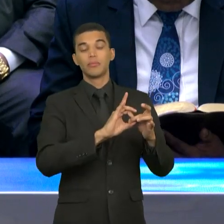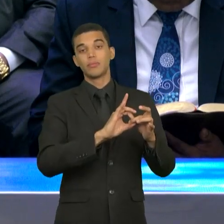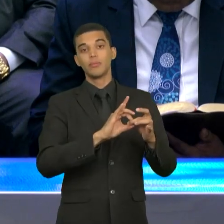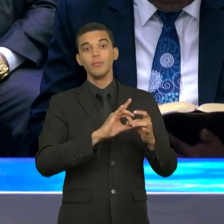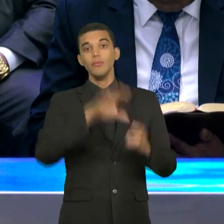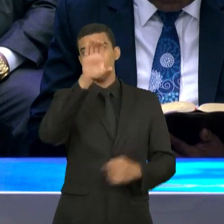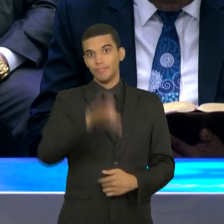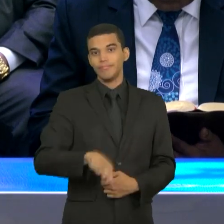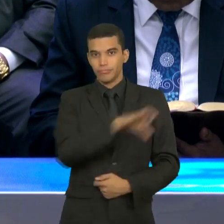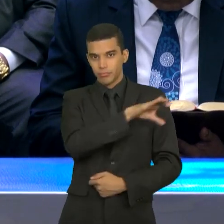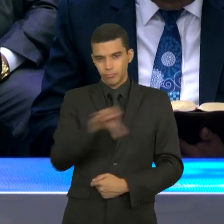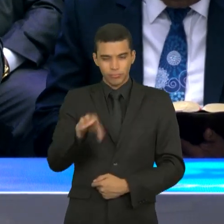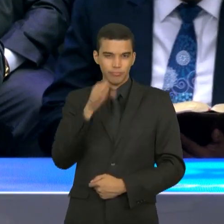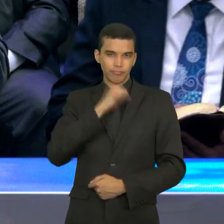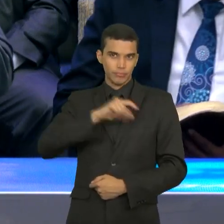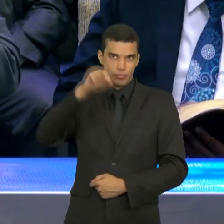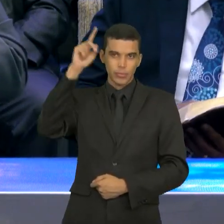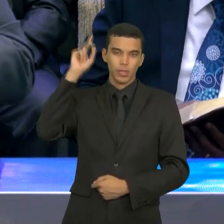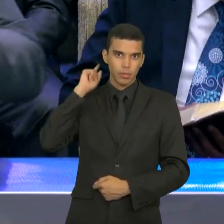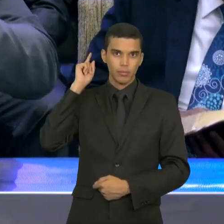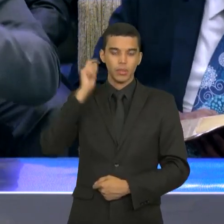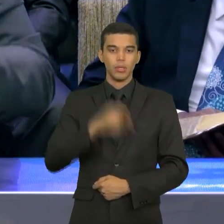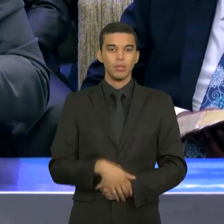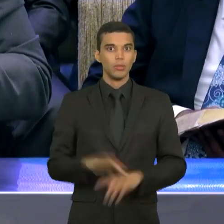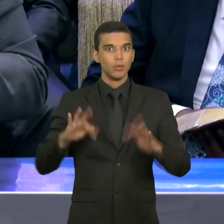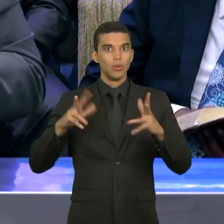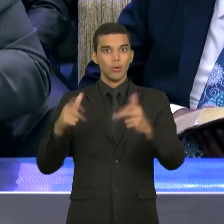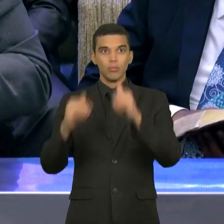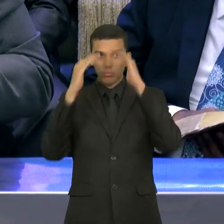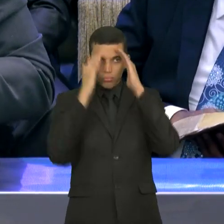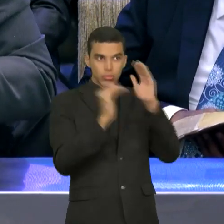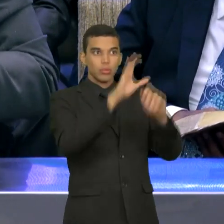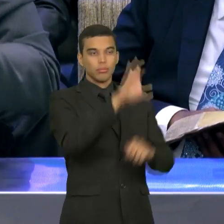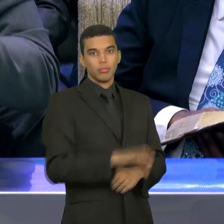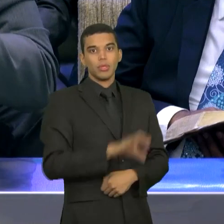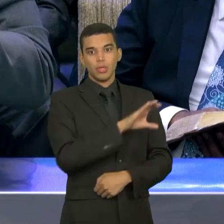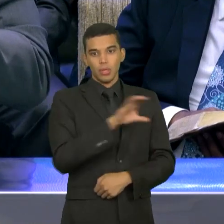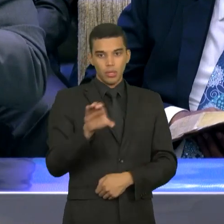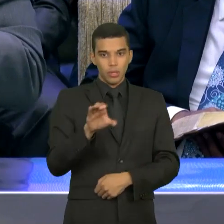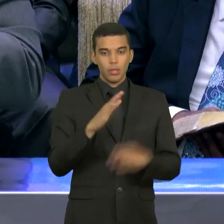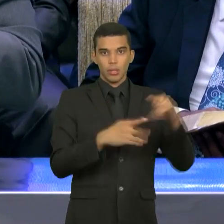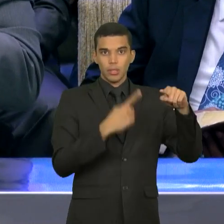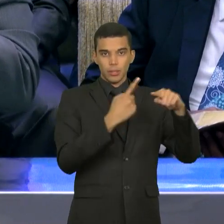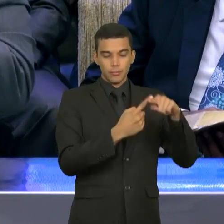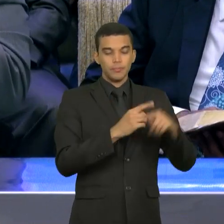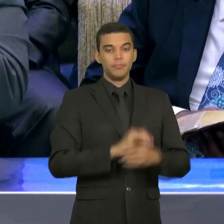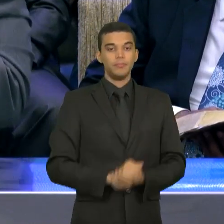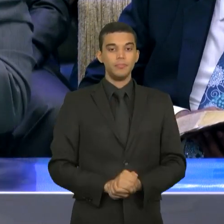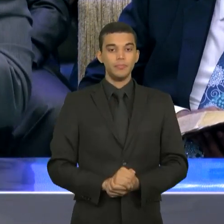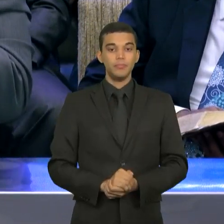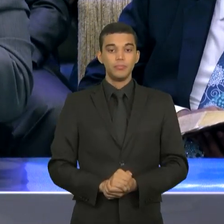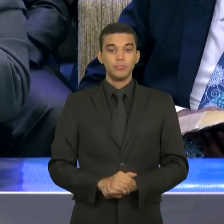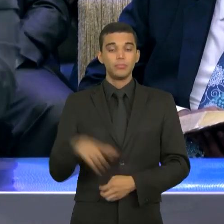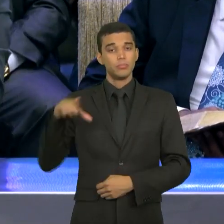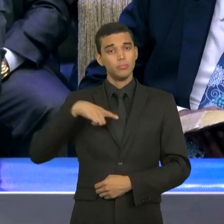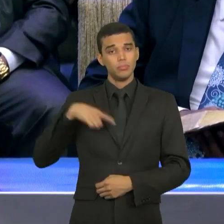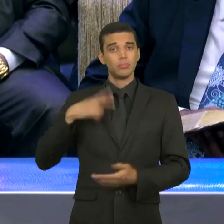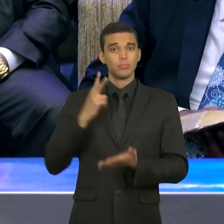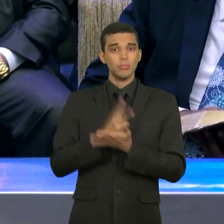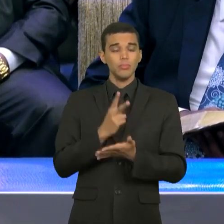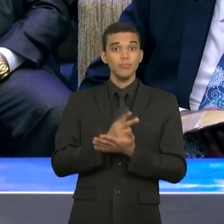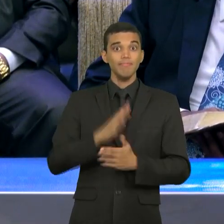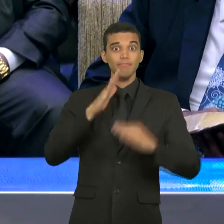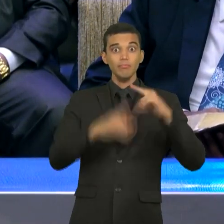católica e eles viviam naquela naquele naquela interação a igreja